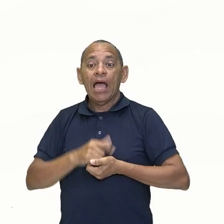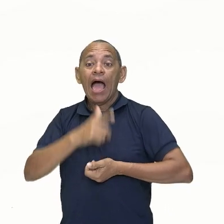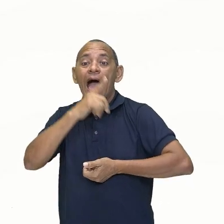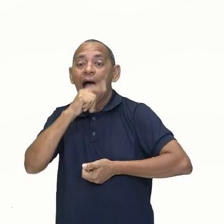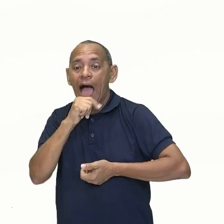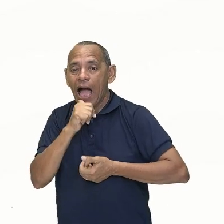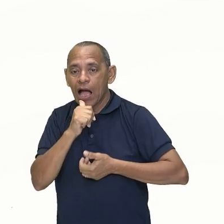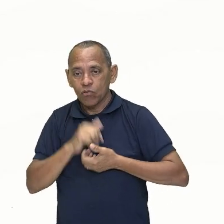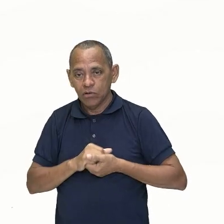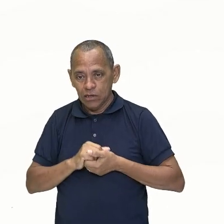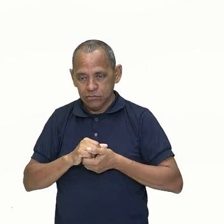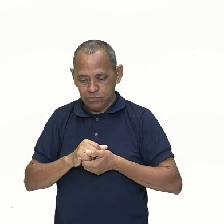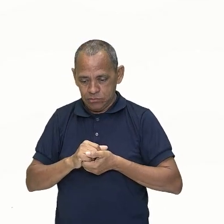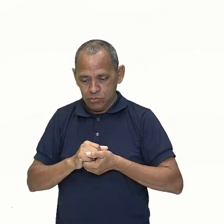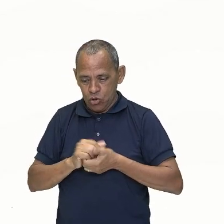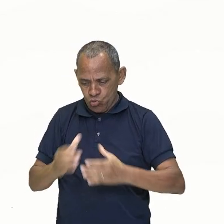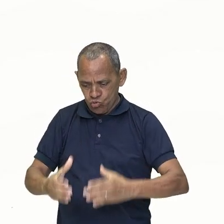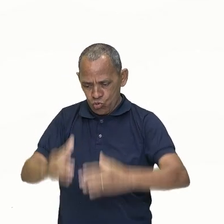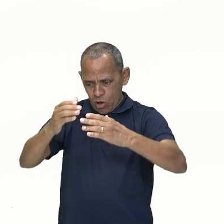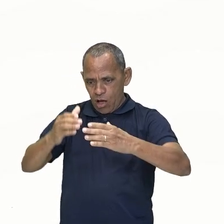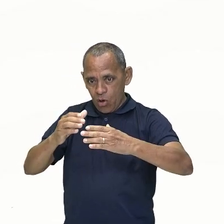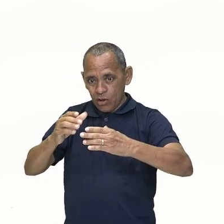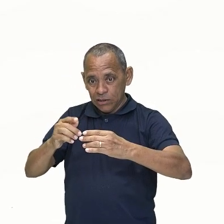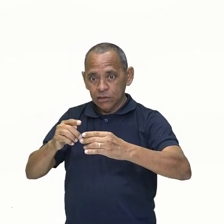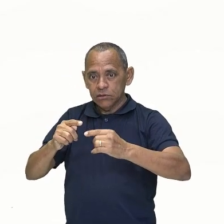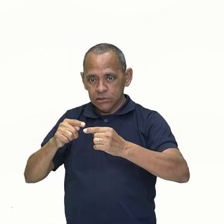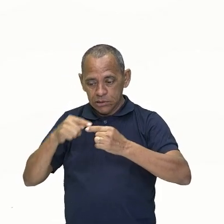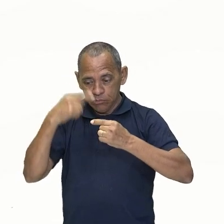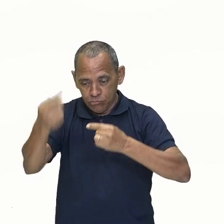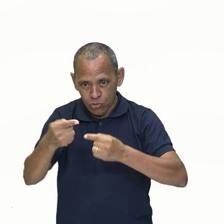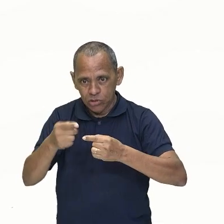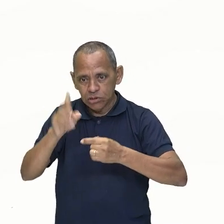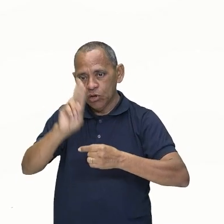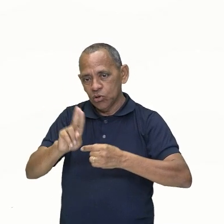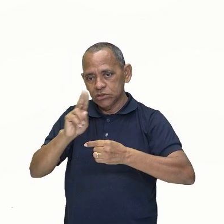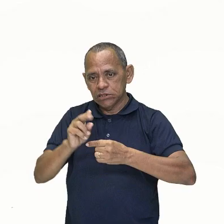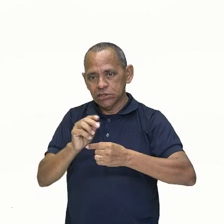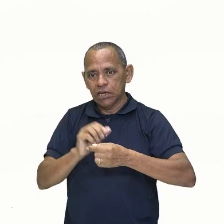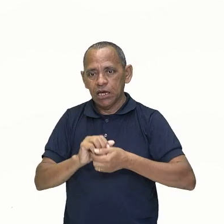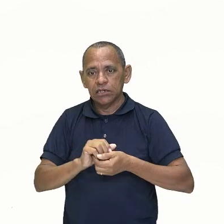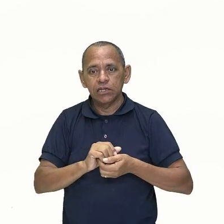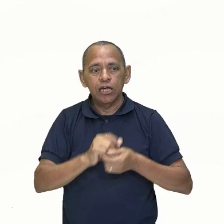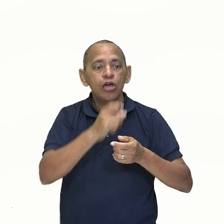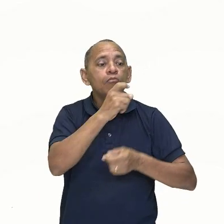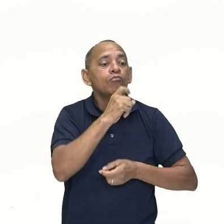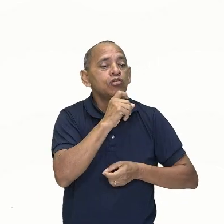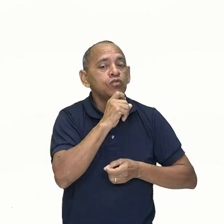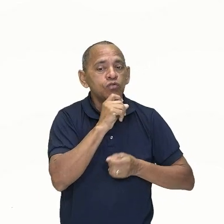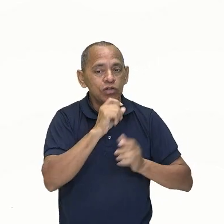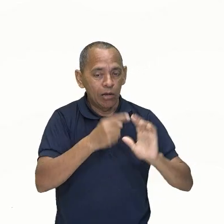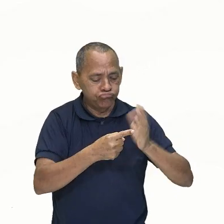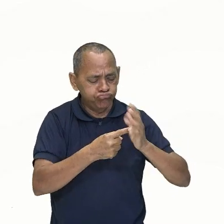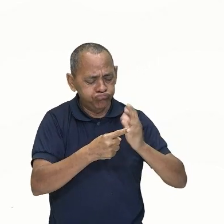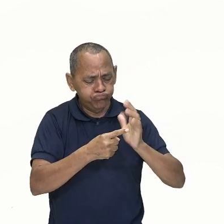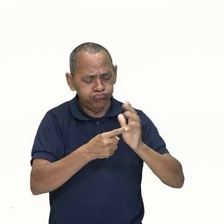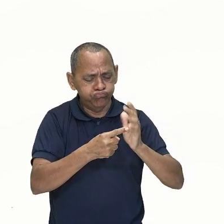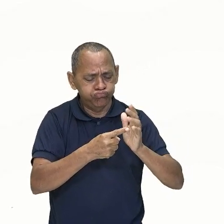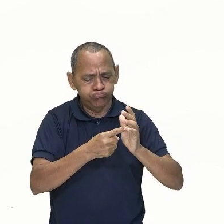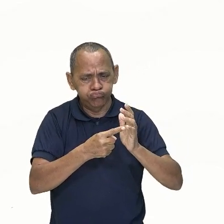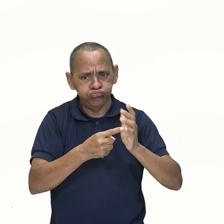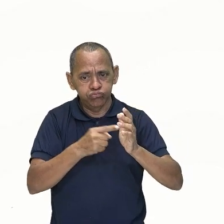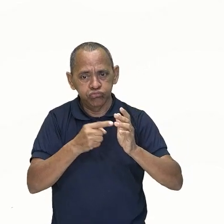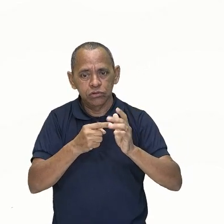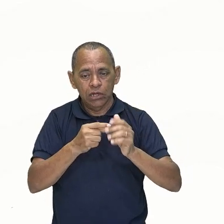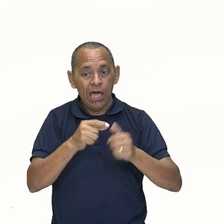para esse condensador, né? Para resfriar essa água, né? A turbina gira, um gerador